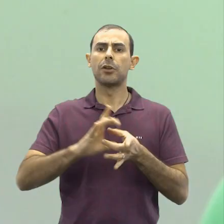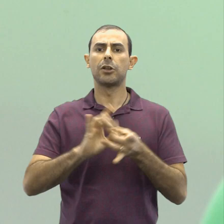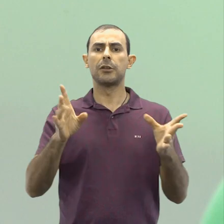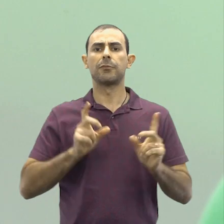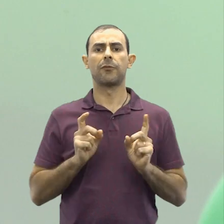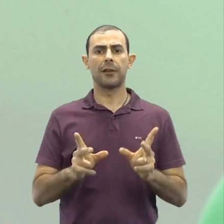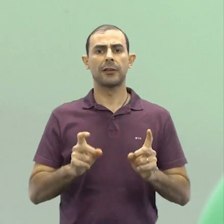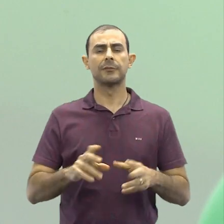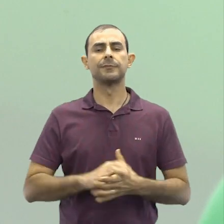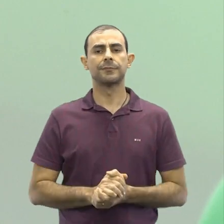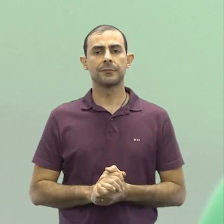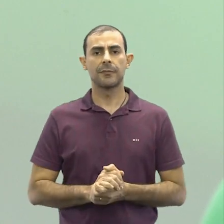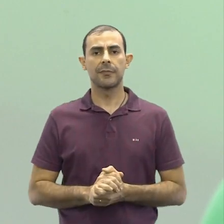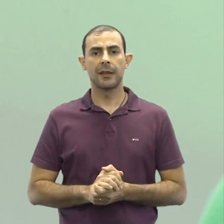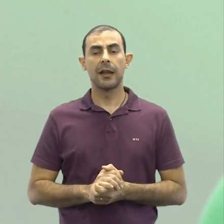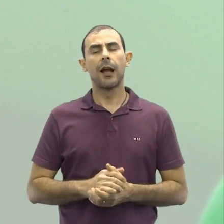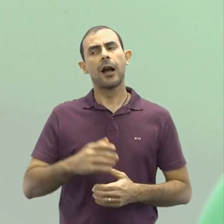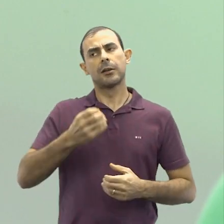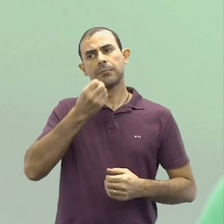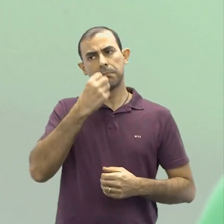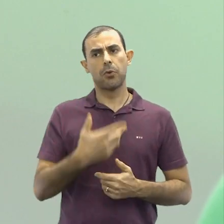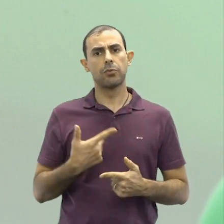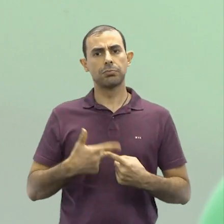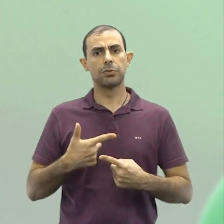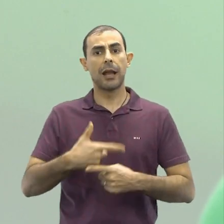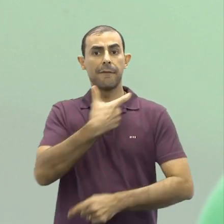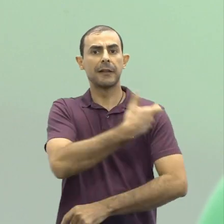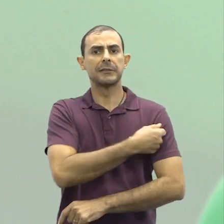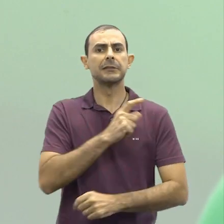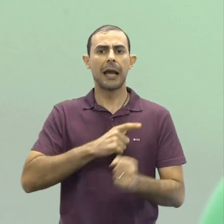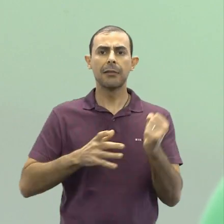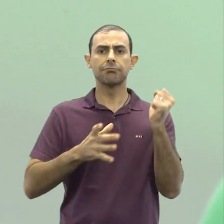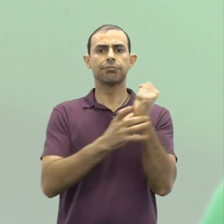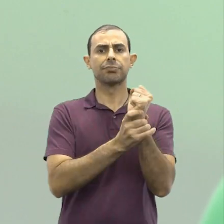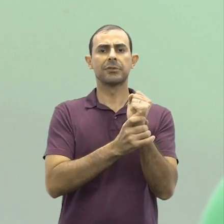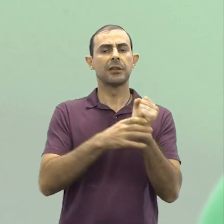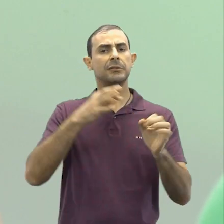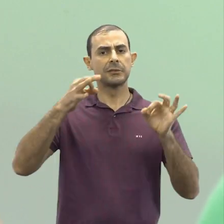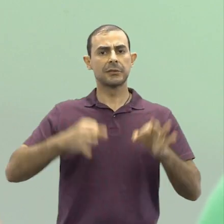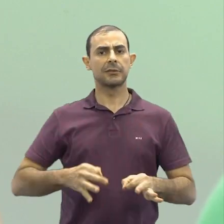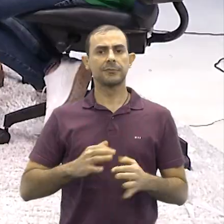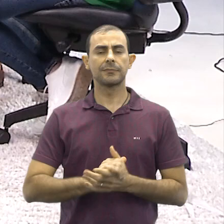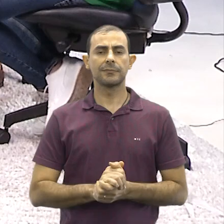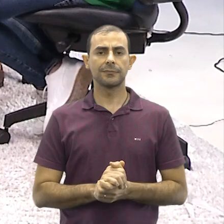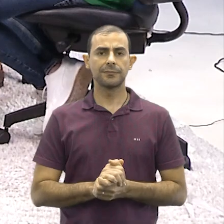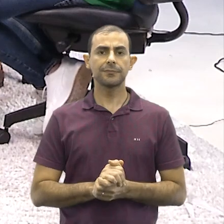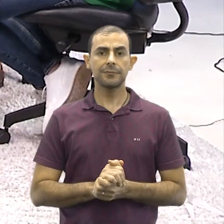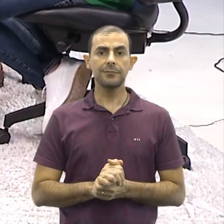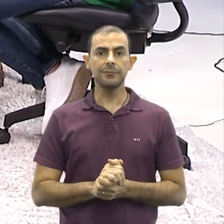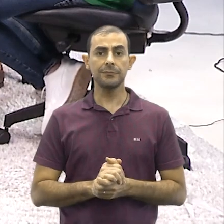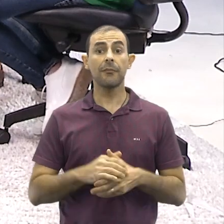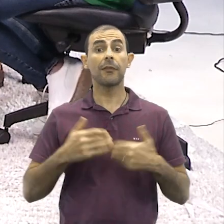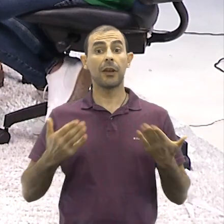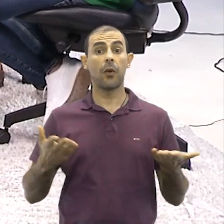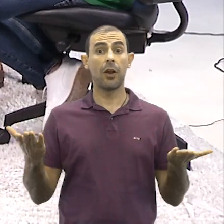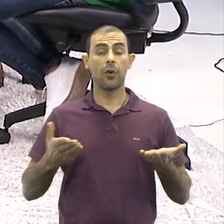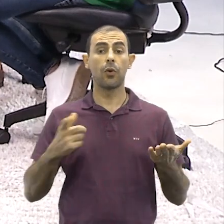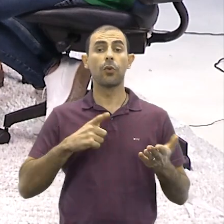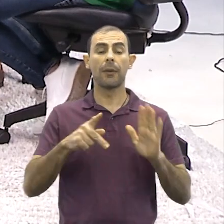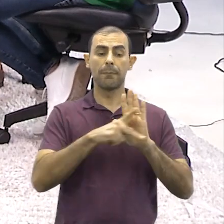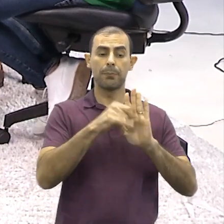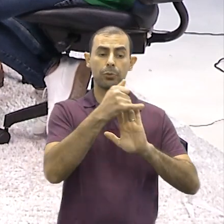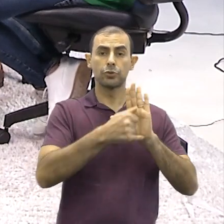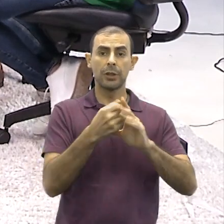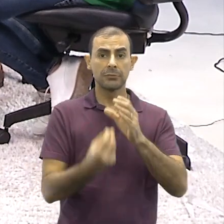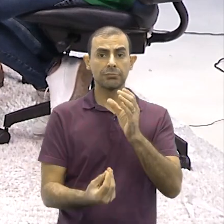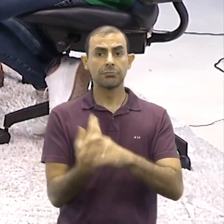brasileiro. Ah, é uma notícia boa, que é uma garantia. A vacina é uma garantia, sempre. Com certeza, né? E agora, em relação aos projetos